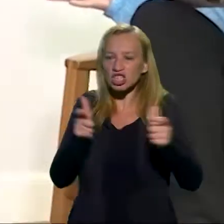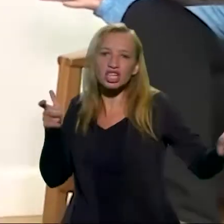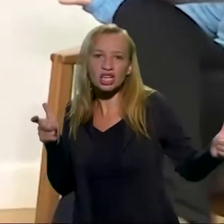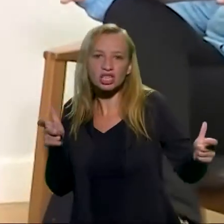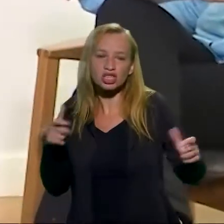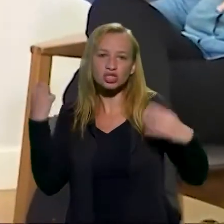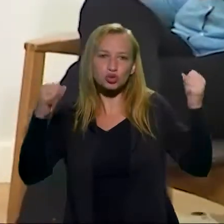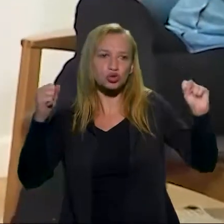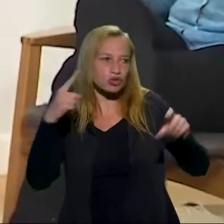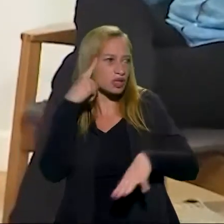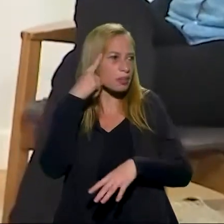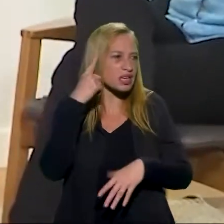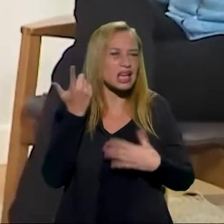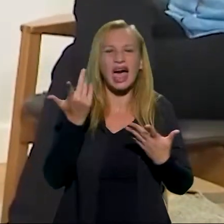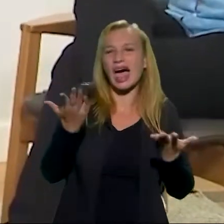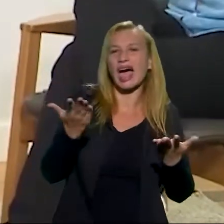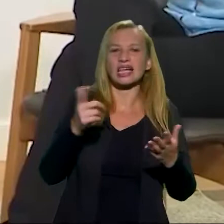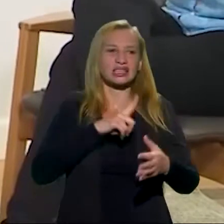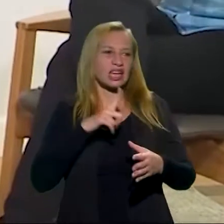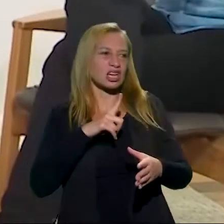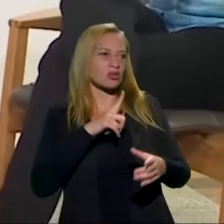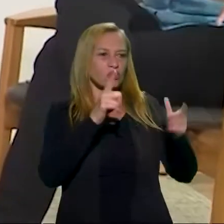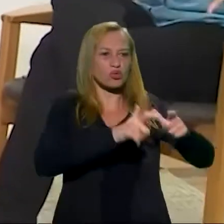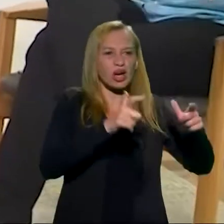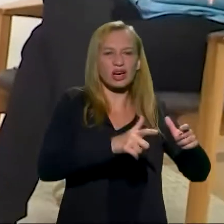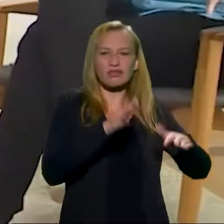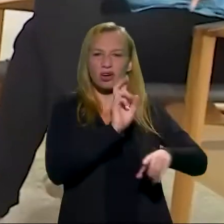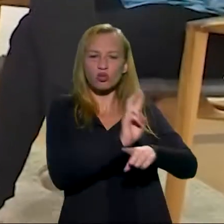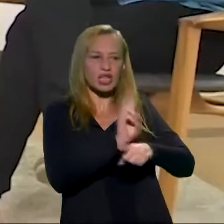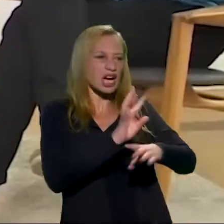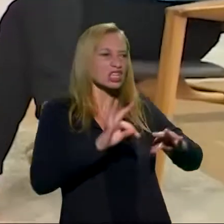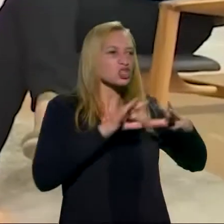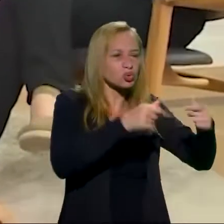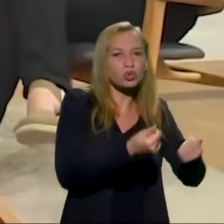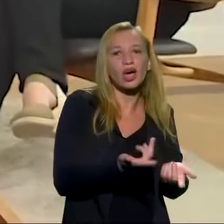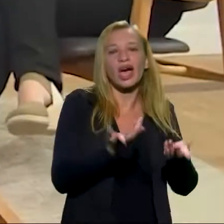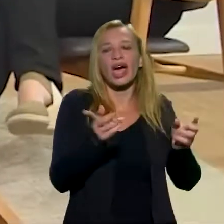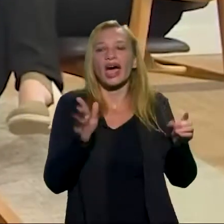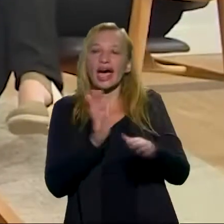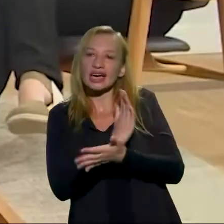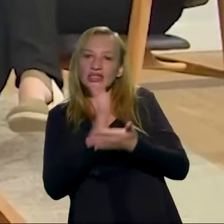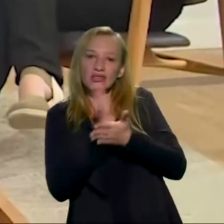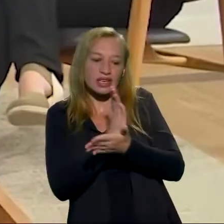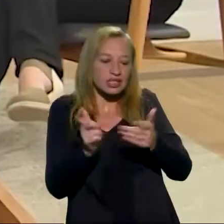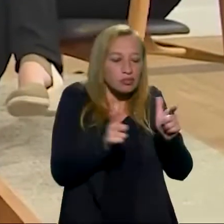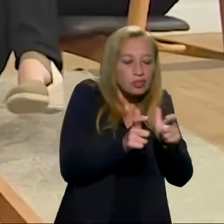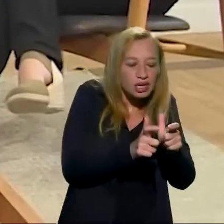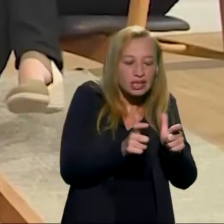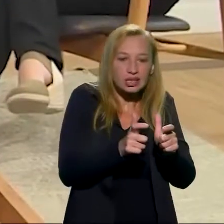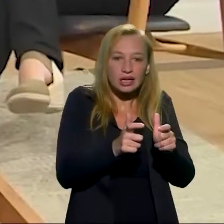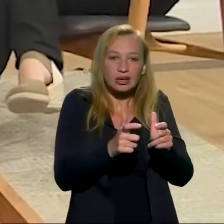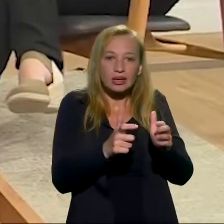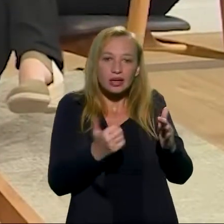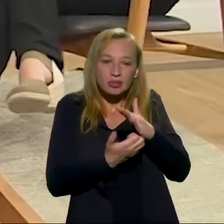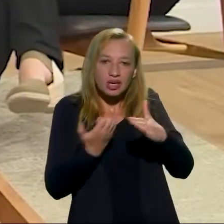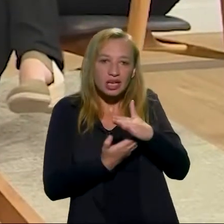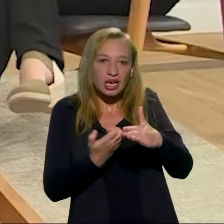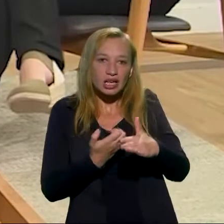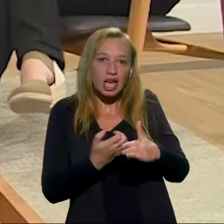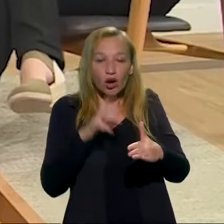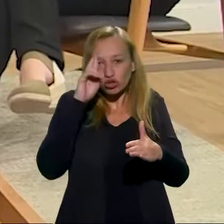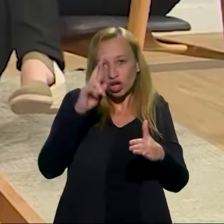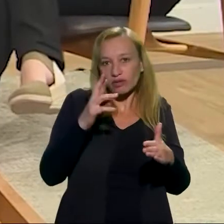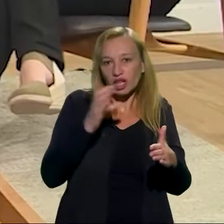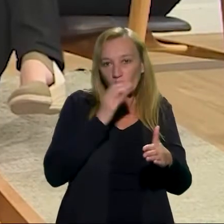de grande indústria, você pensa que tem um departamento que vai cuidar disso, e às vezes na micro e pequena é o dono que tem que